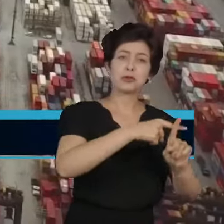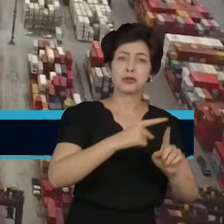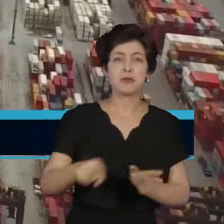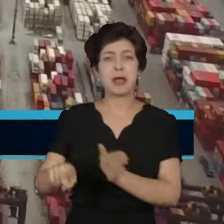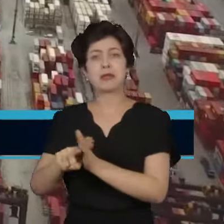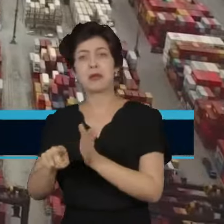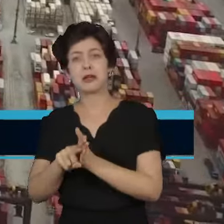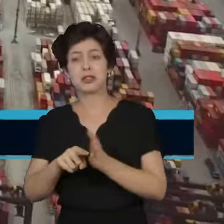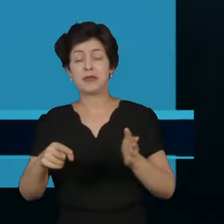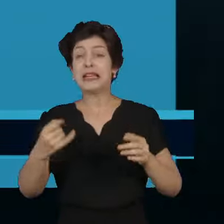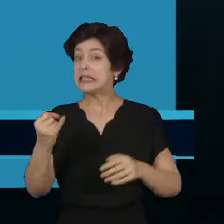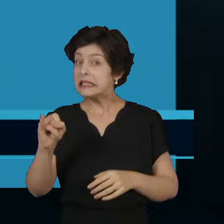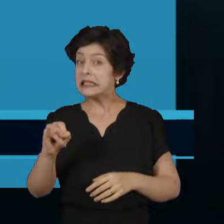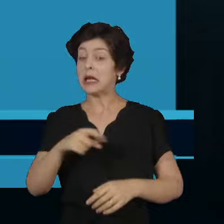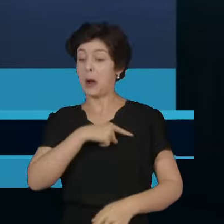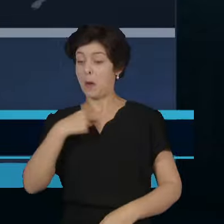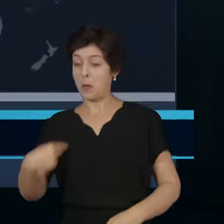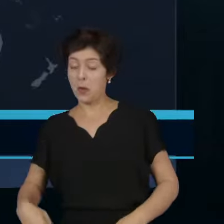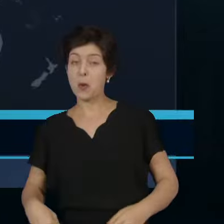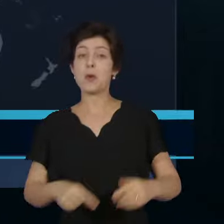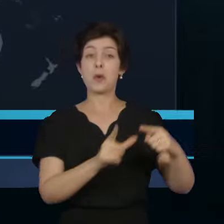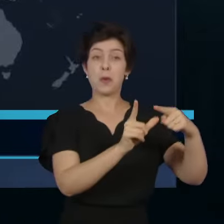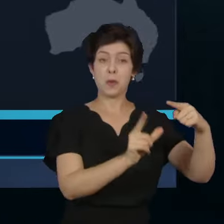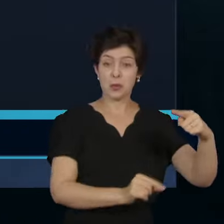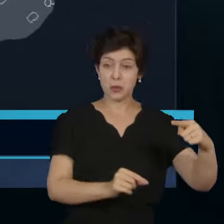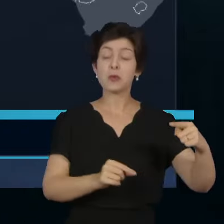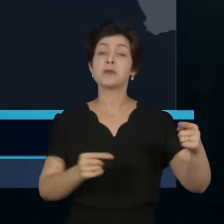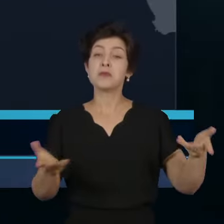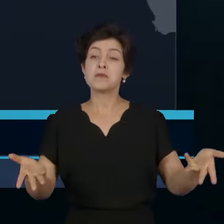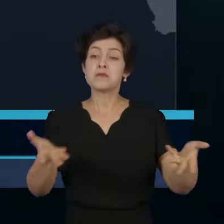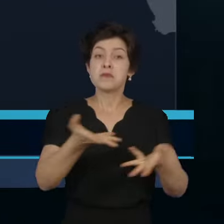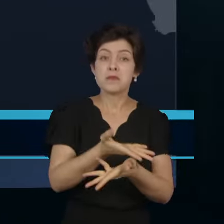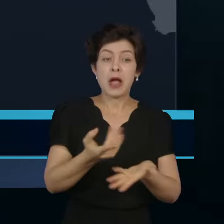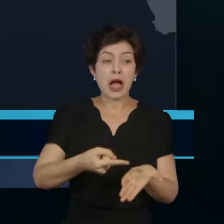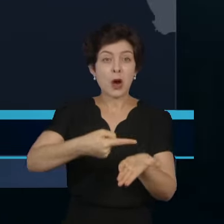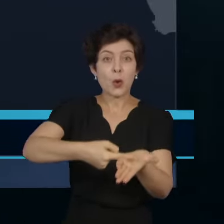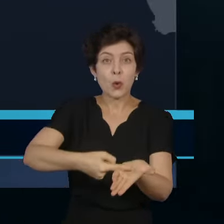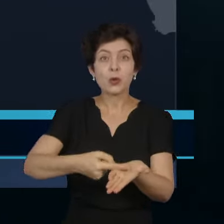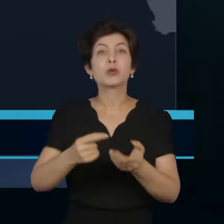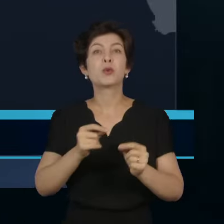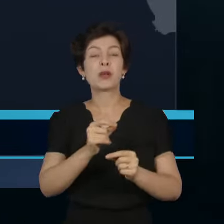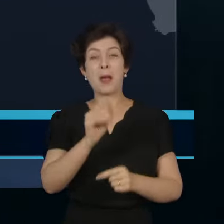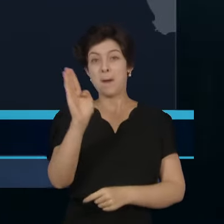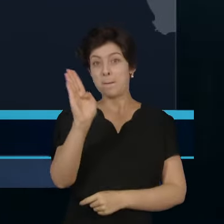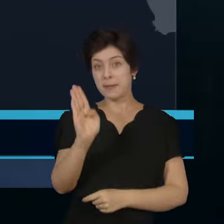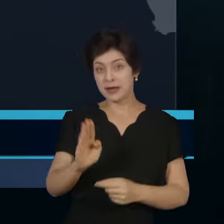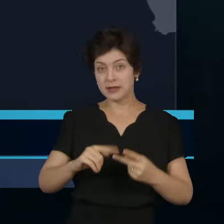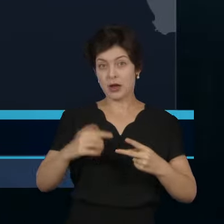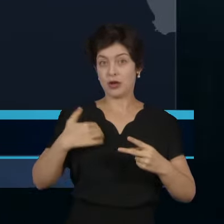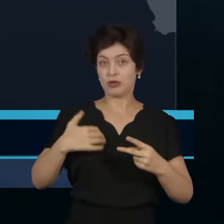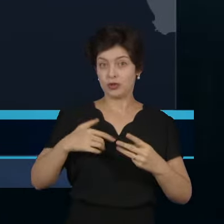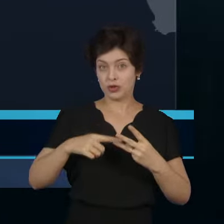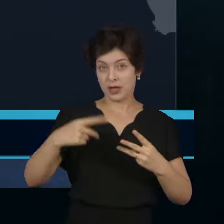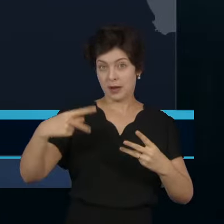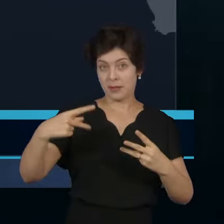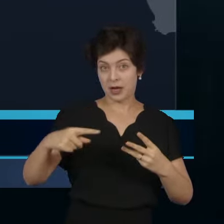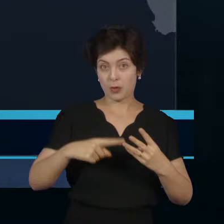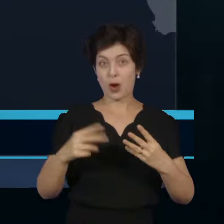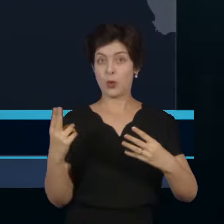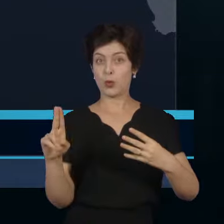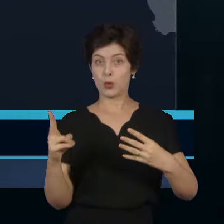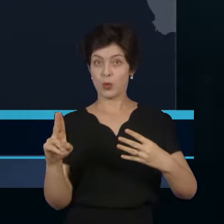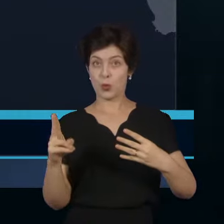acordo entre o Mercosul, o Bloco Econômico do CONI Sul, do qual fazem parte Brasil, Argentina, Paraguai e